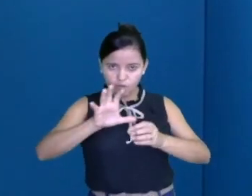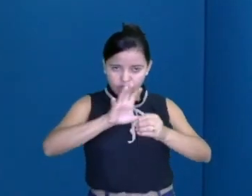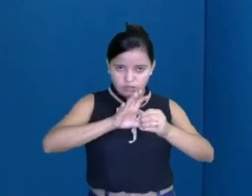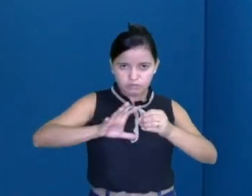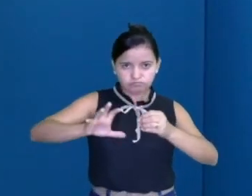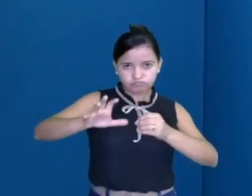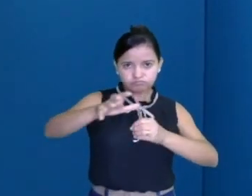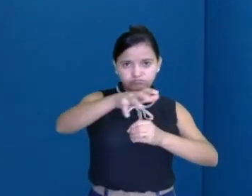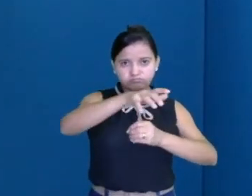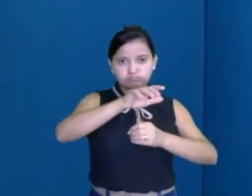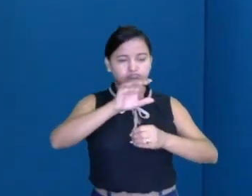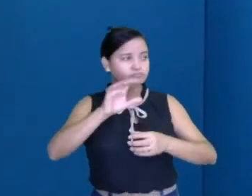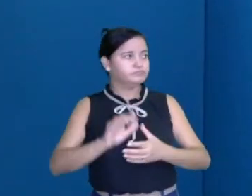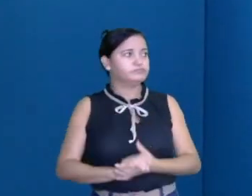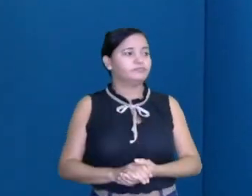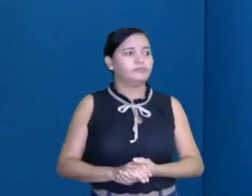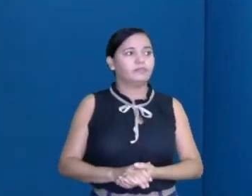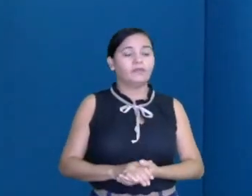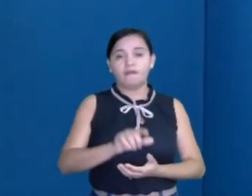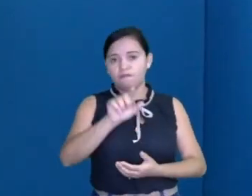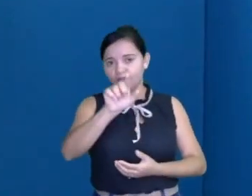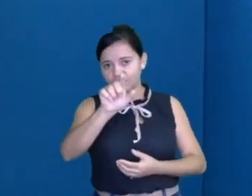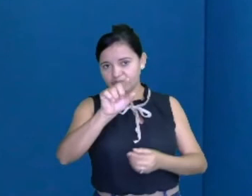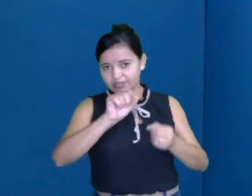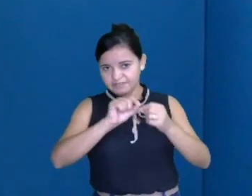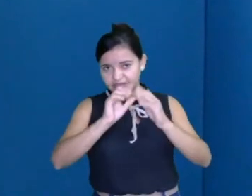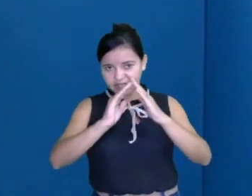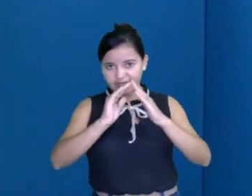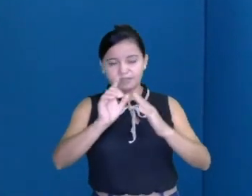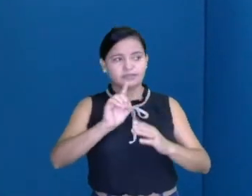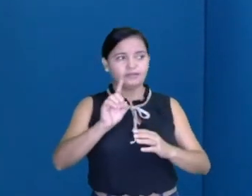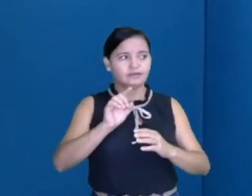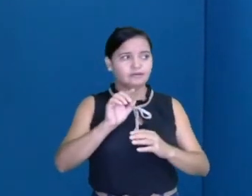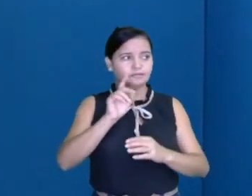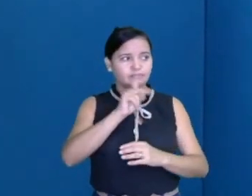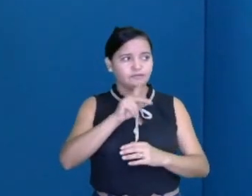movimento. Não tentem fazer isso em casa, viu, gente? Que isso é extremamente perigoso, viu?